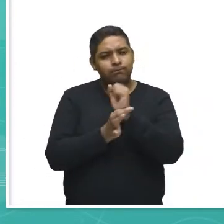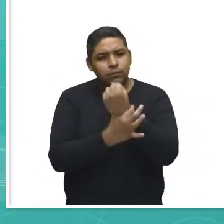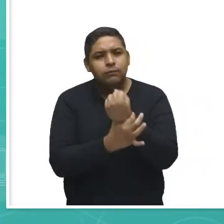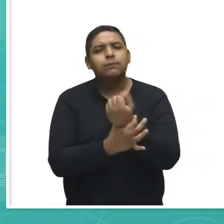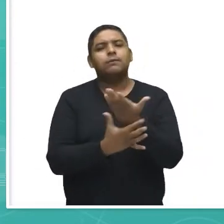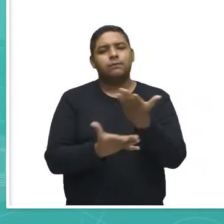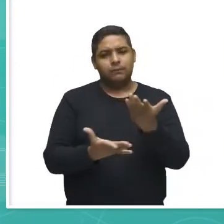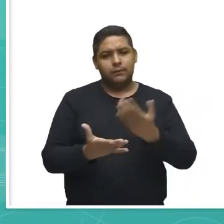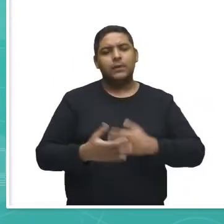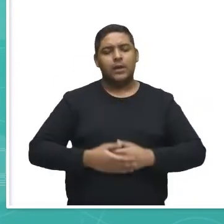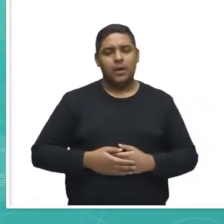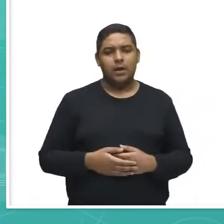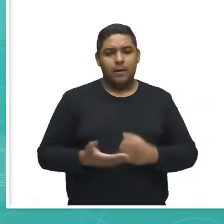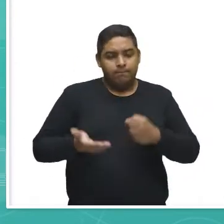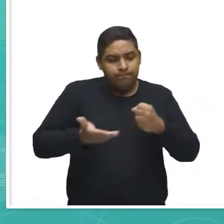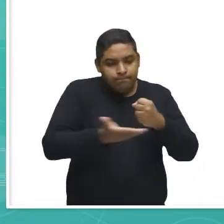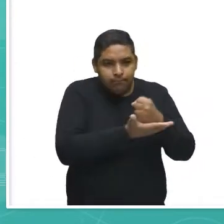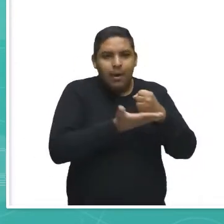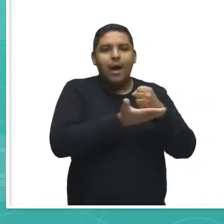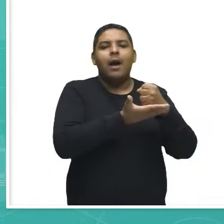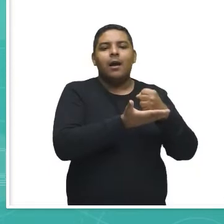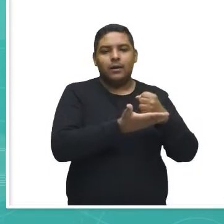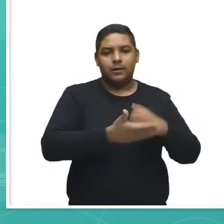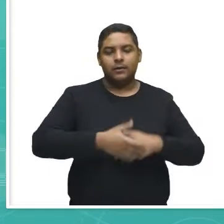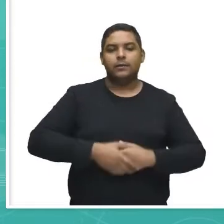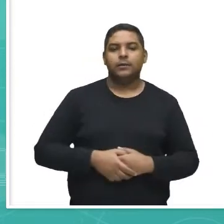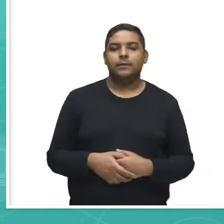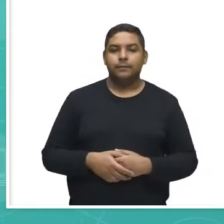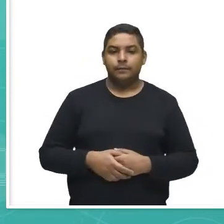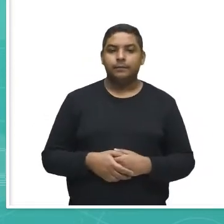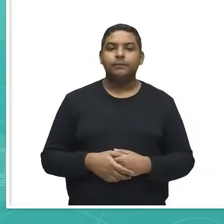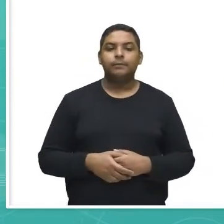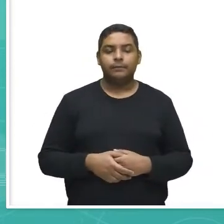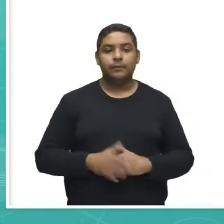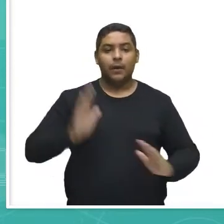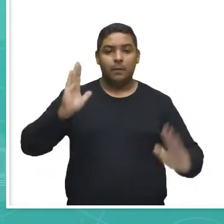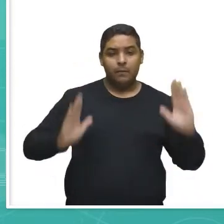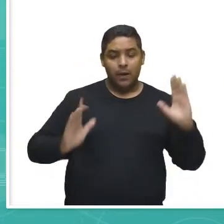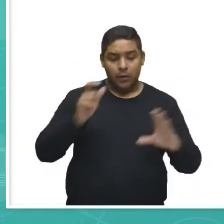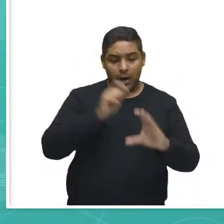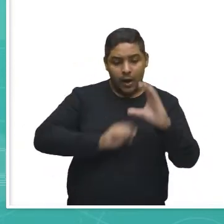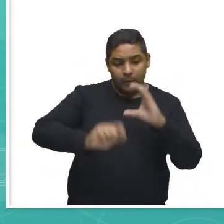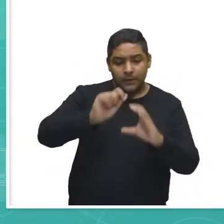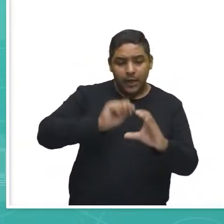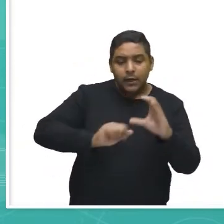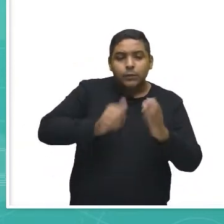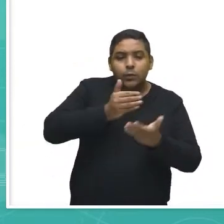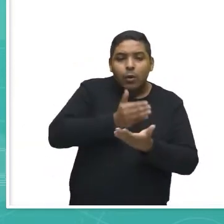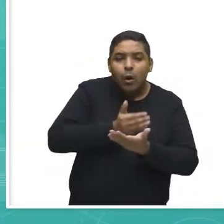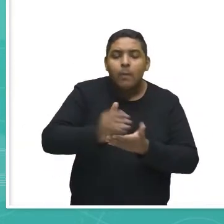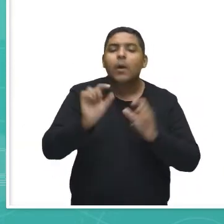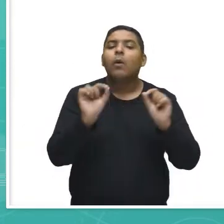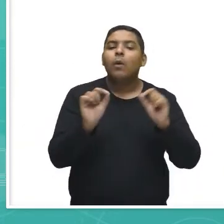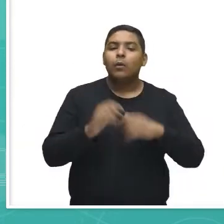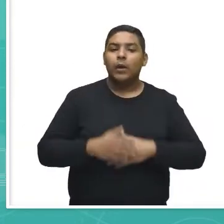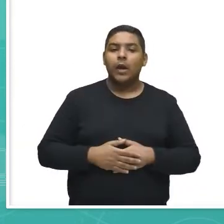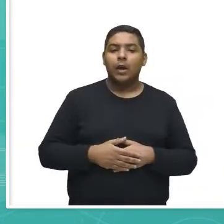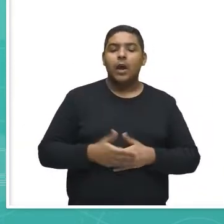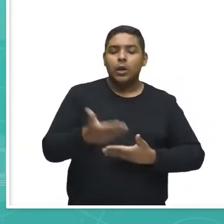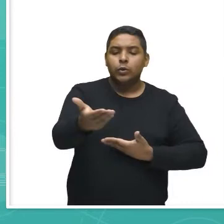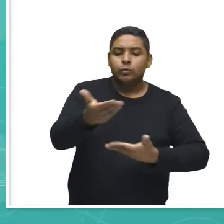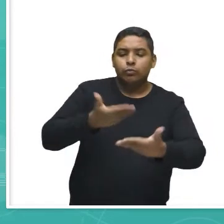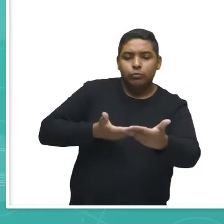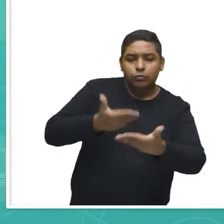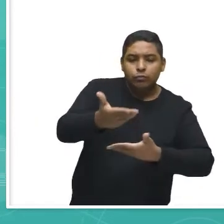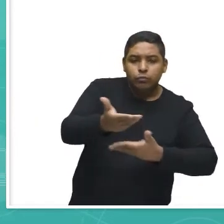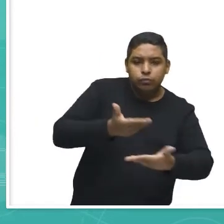acabou consolidando essa parte do capitalismo, que foram surgindo as trocas comerciais, tá?